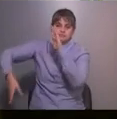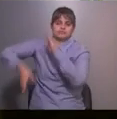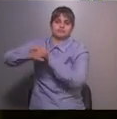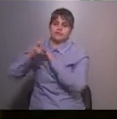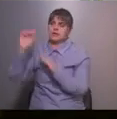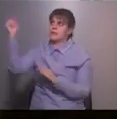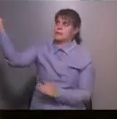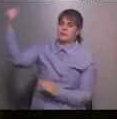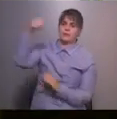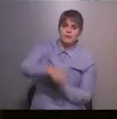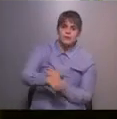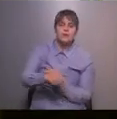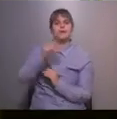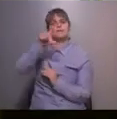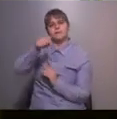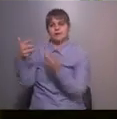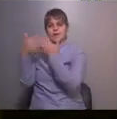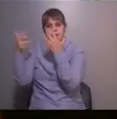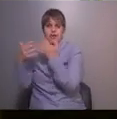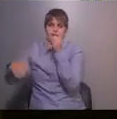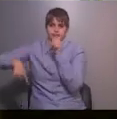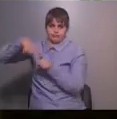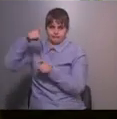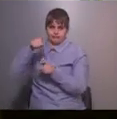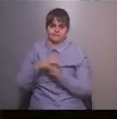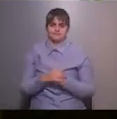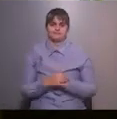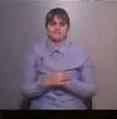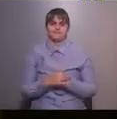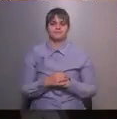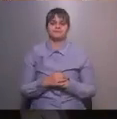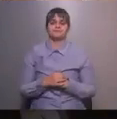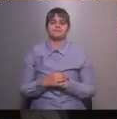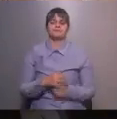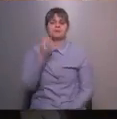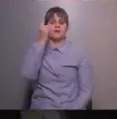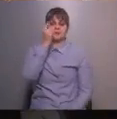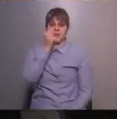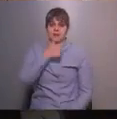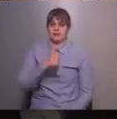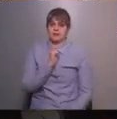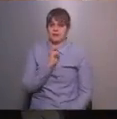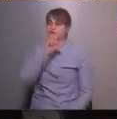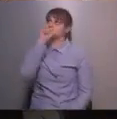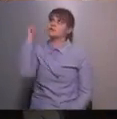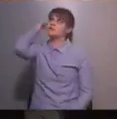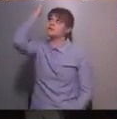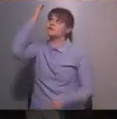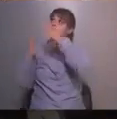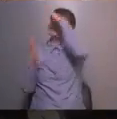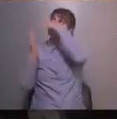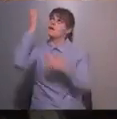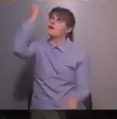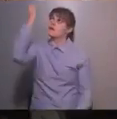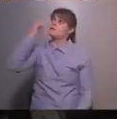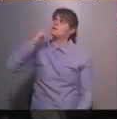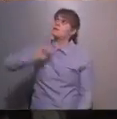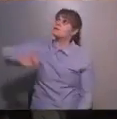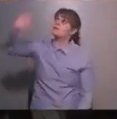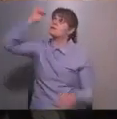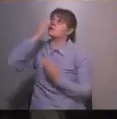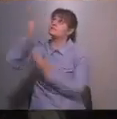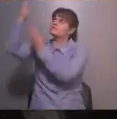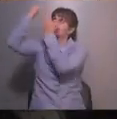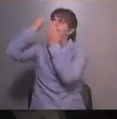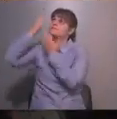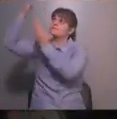chegam migrantes e refugiados. Ojcze nasz, któryś jest w niebie, święcie imię